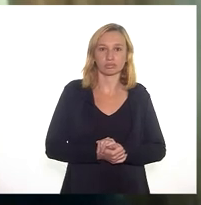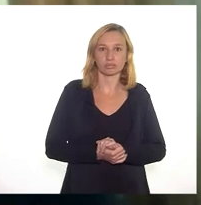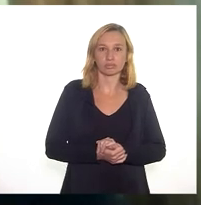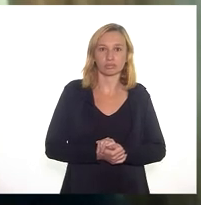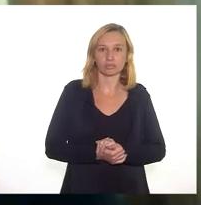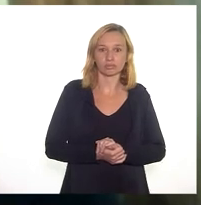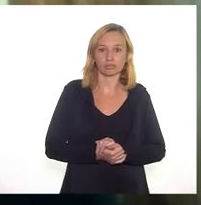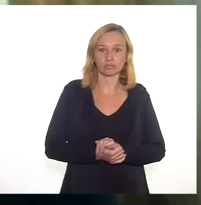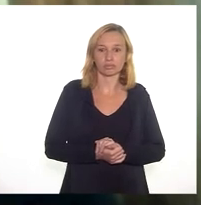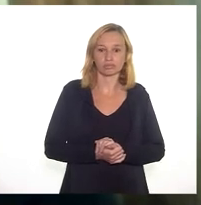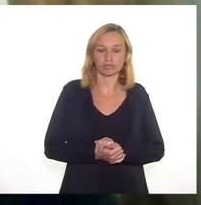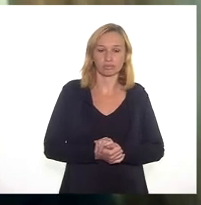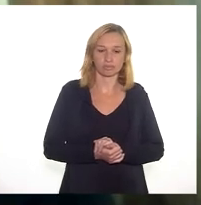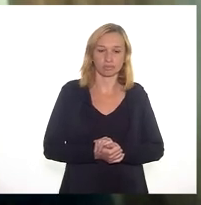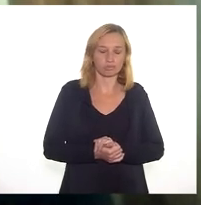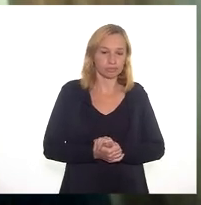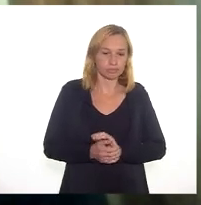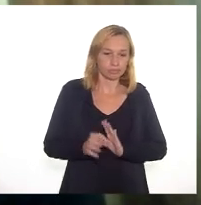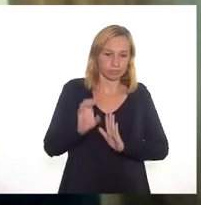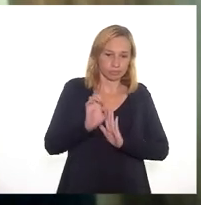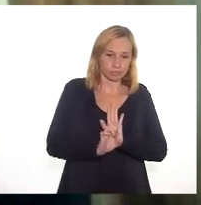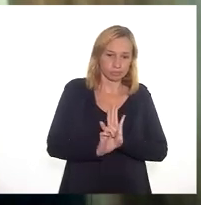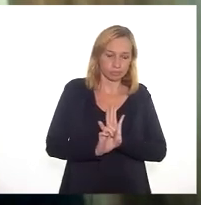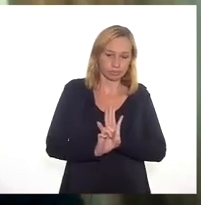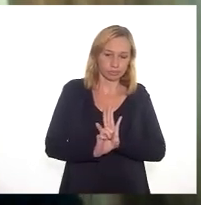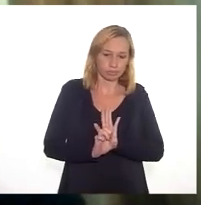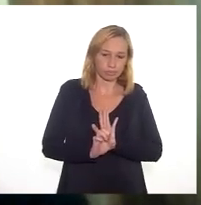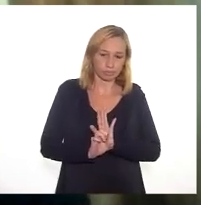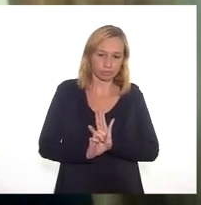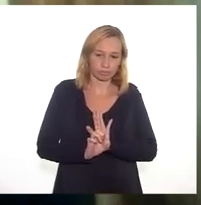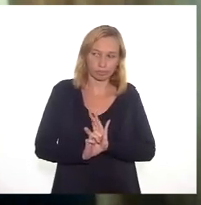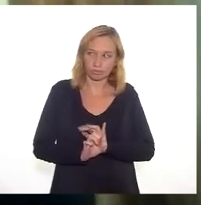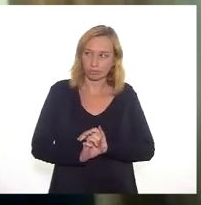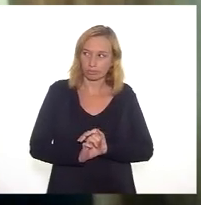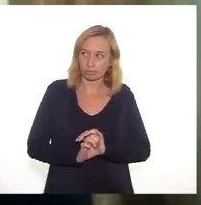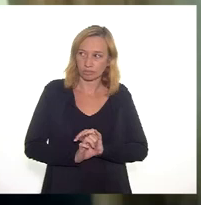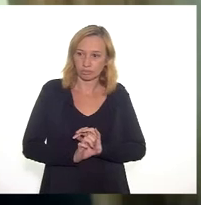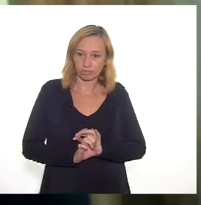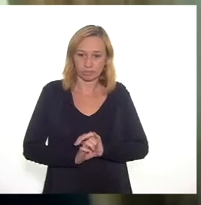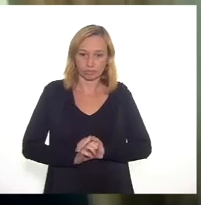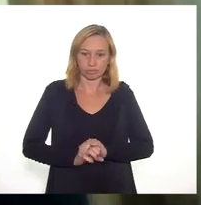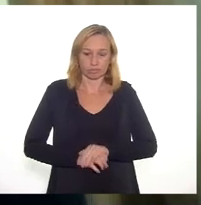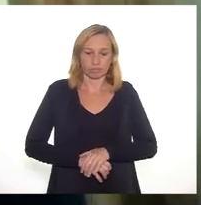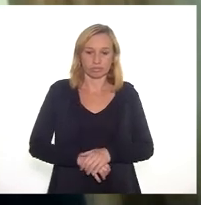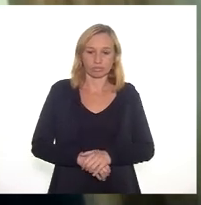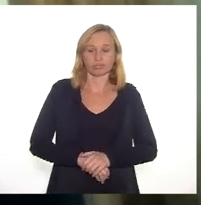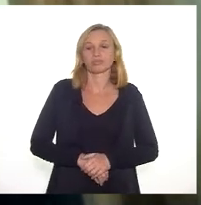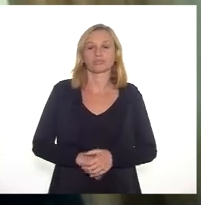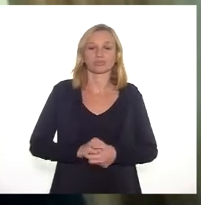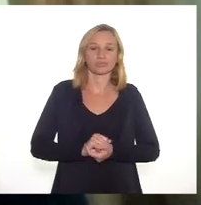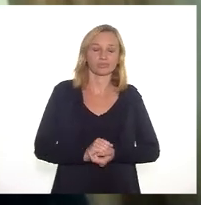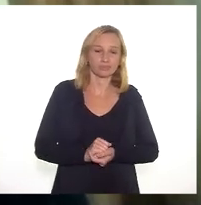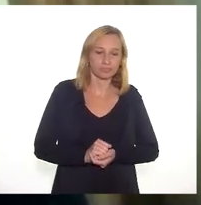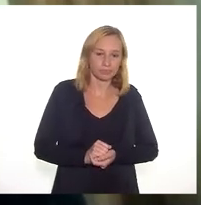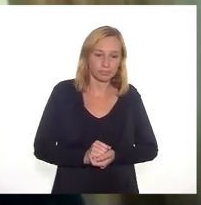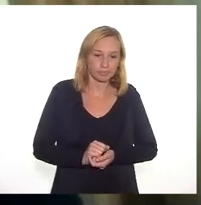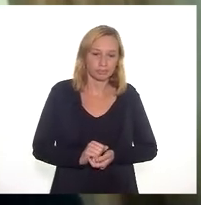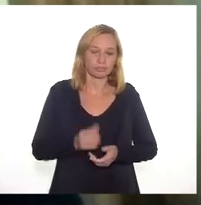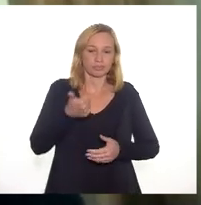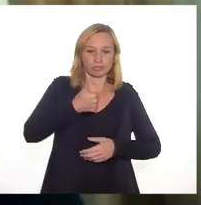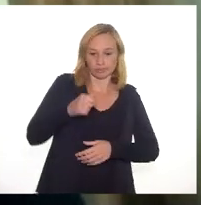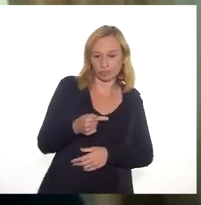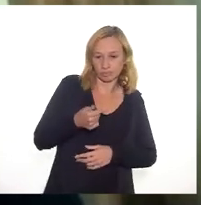com subemenda aglutinativa às emendas 1 da Comissão de Tributação, emendas de plenário 9, 16,